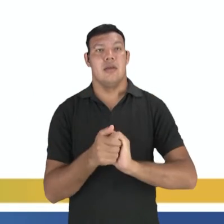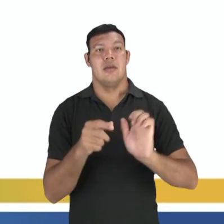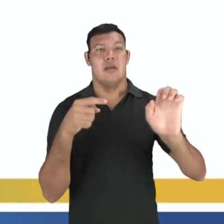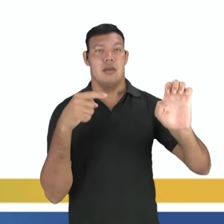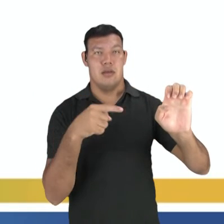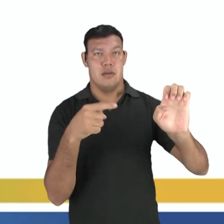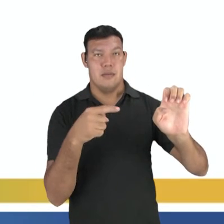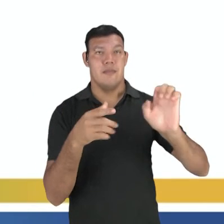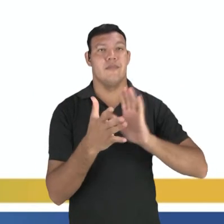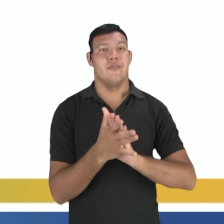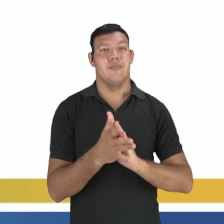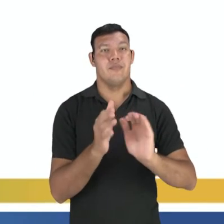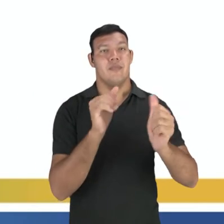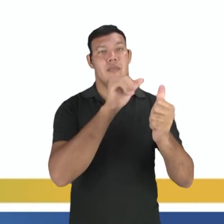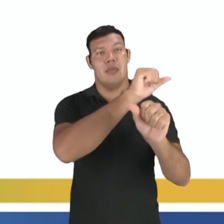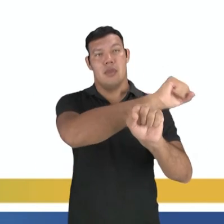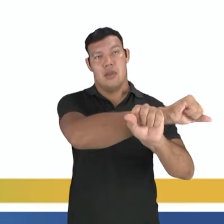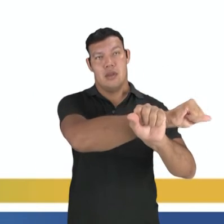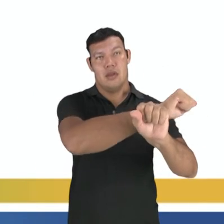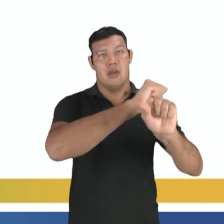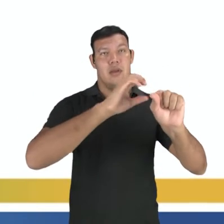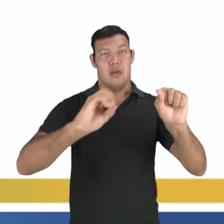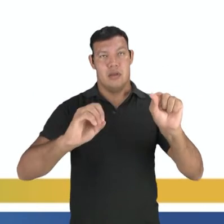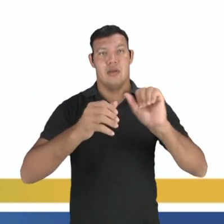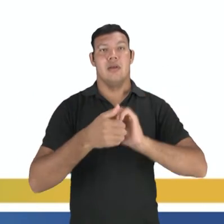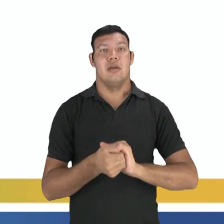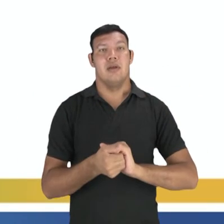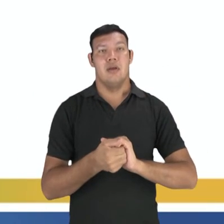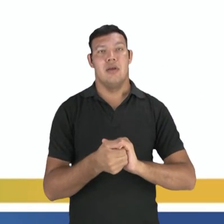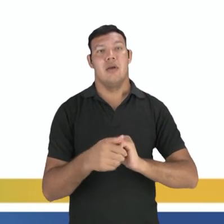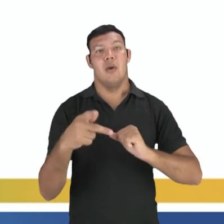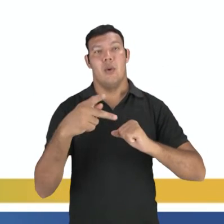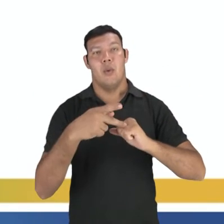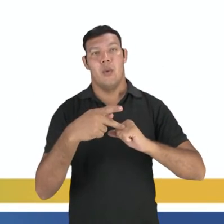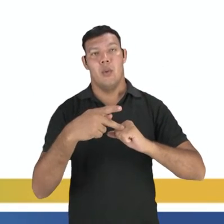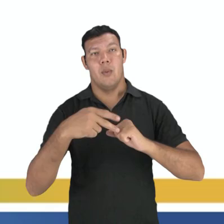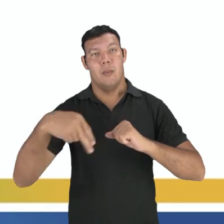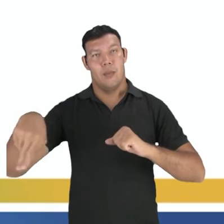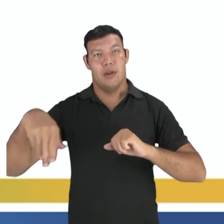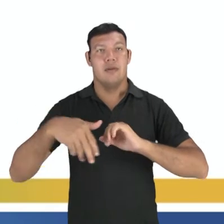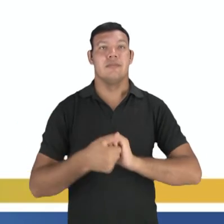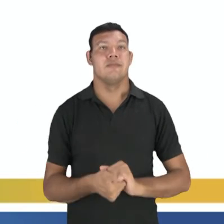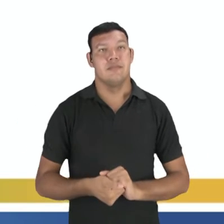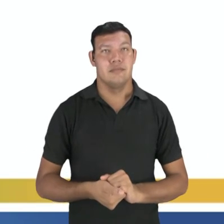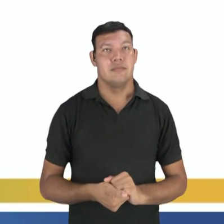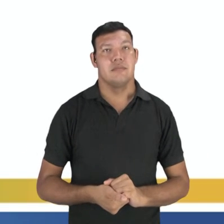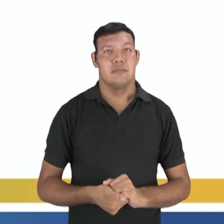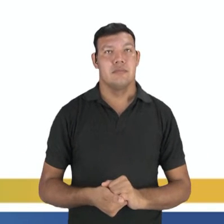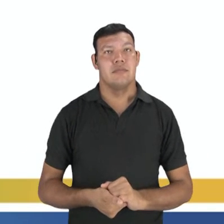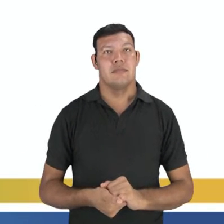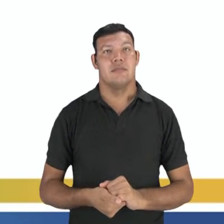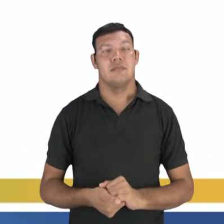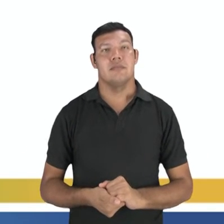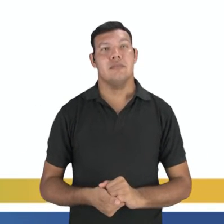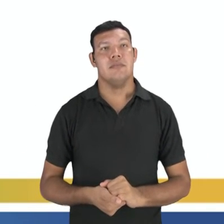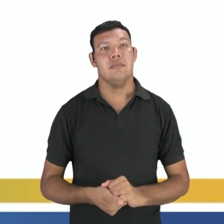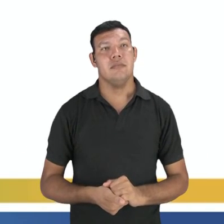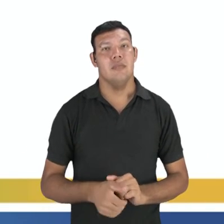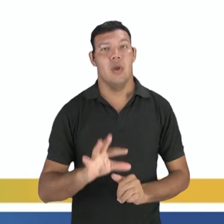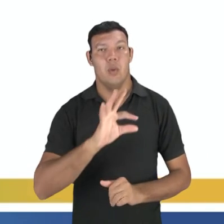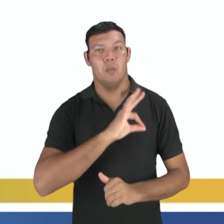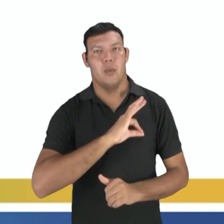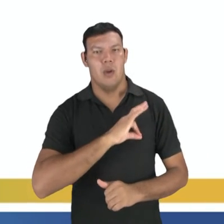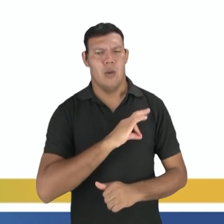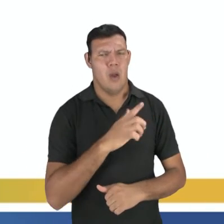os vocábulos em destaque seriam o ladrão, o policial recebeu o ladrão a bala